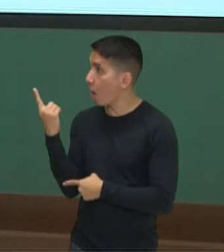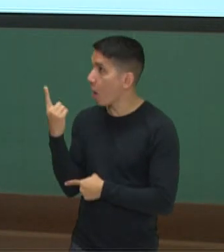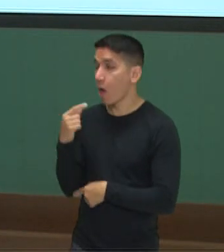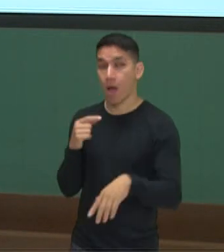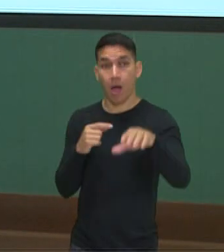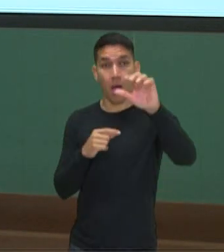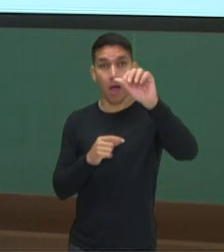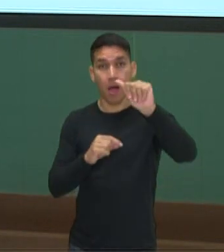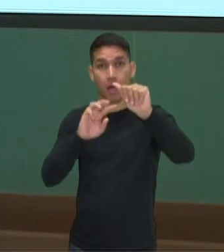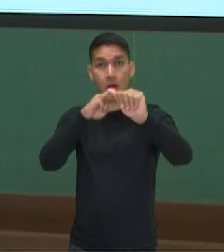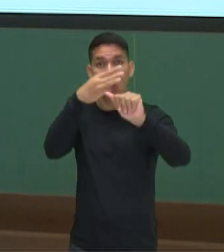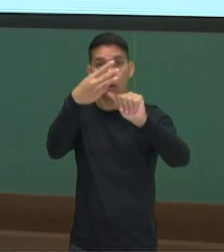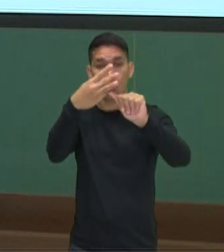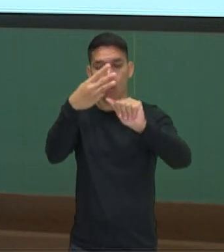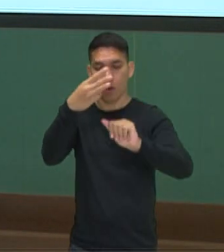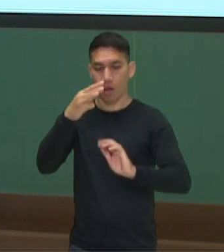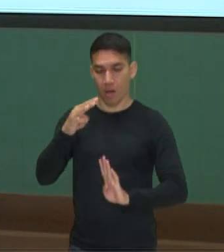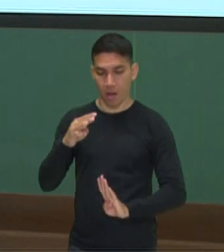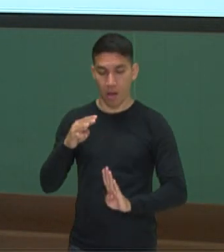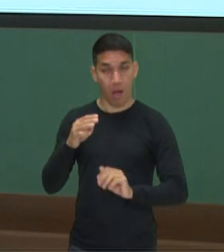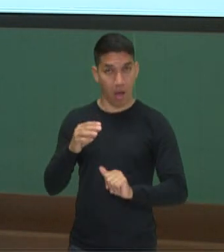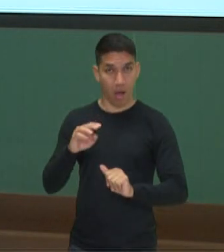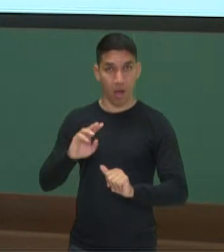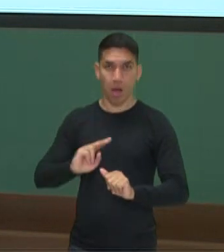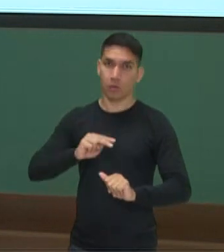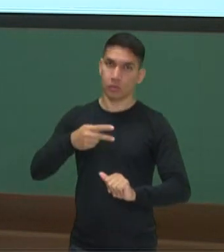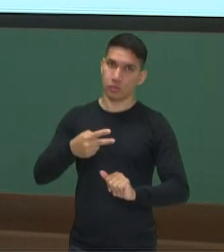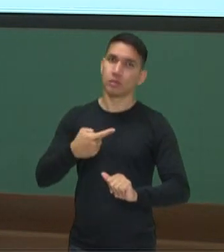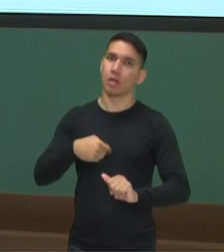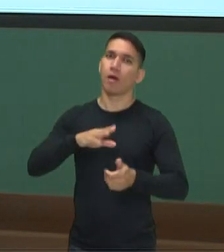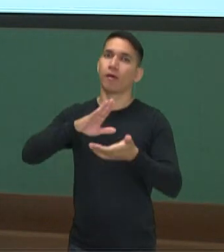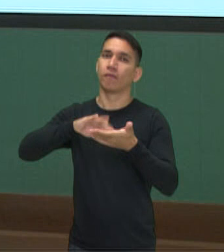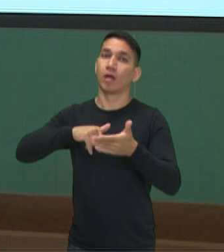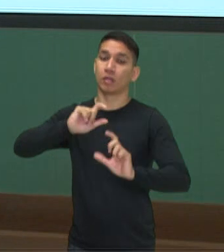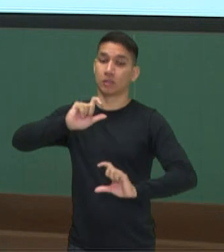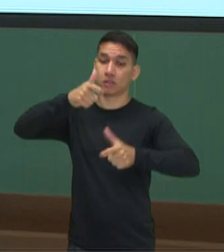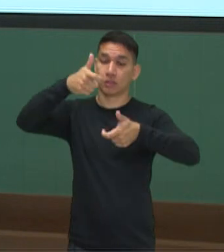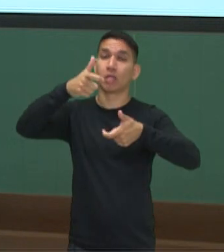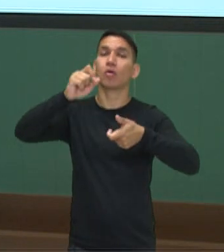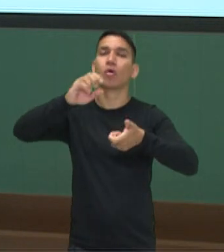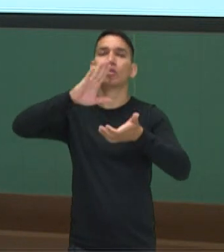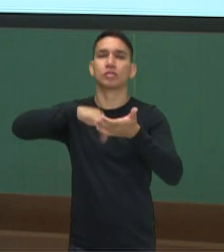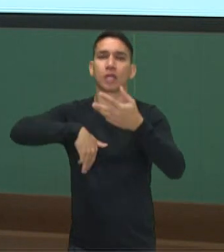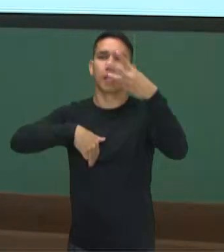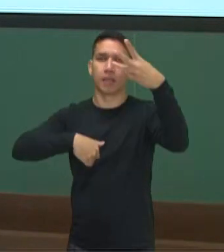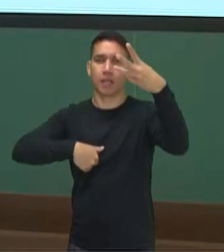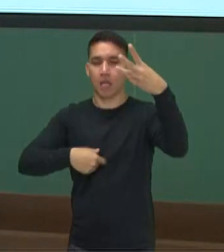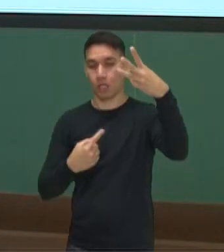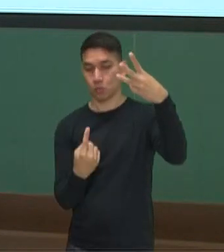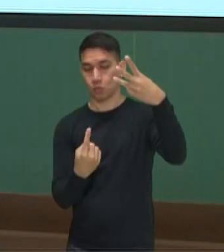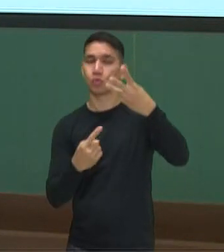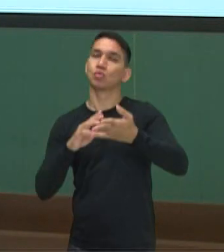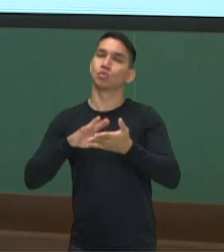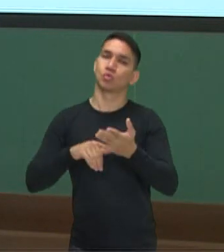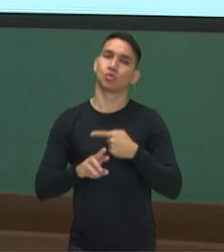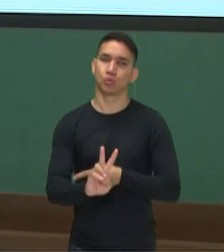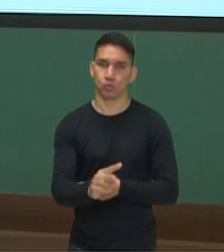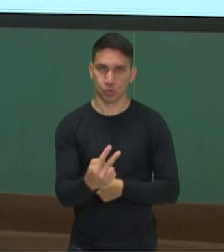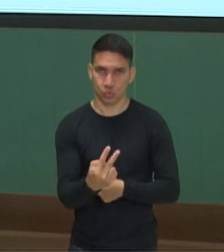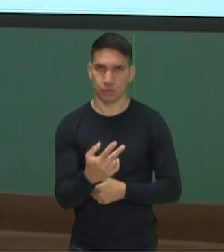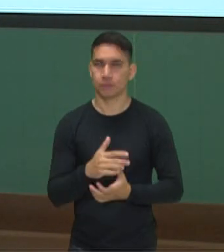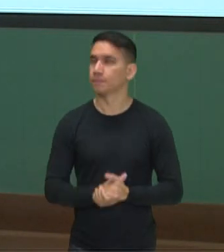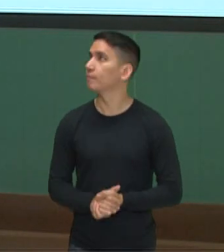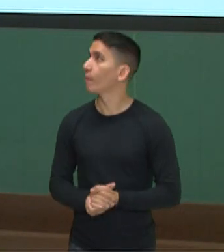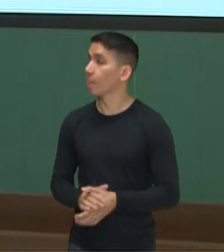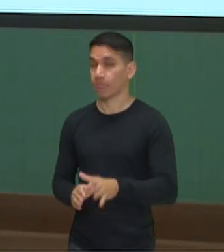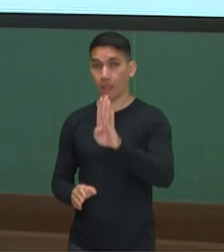A ao quadrado. Repetiu o A, diminuiu os expoentes, 3 menos 1, 2. B ao quadrado